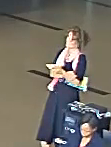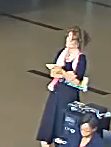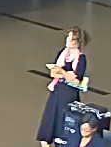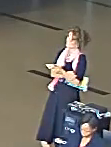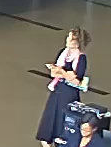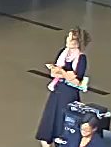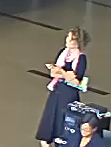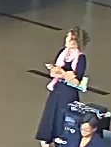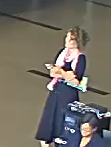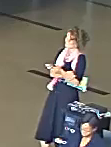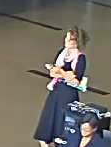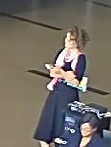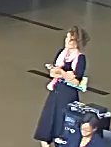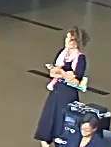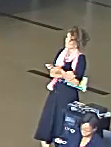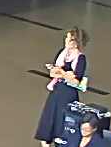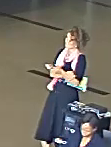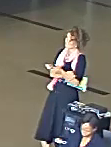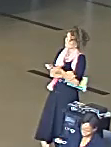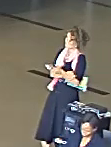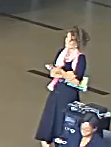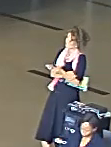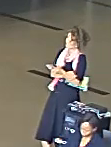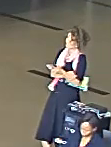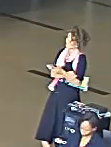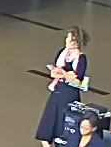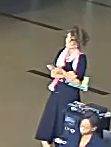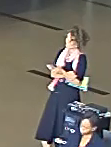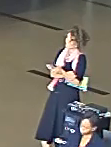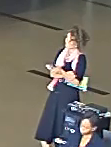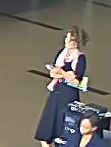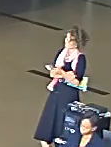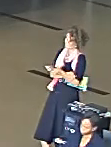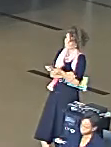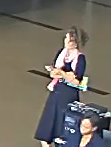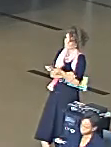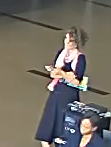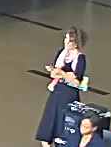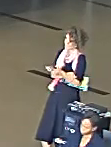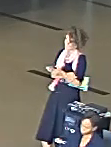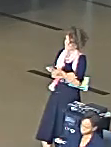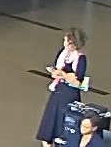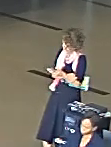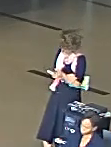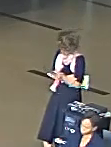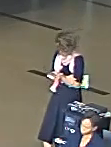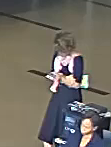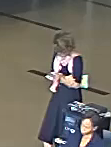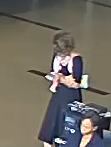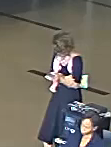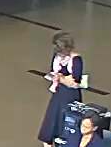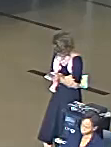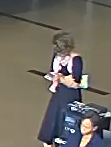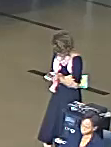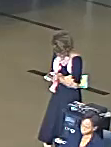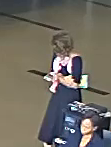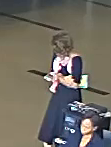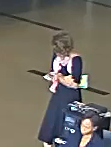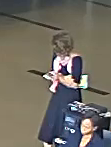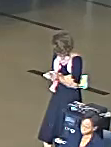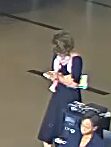Lua o homem pisou na Lua Olha que avanç de 63 anos então o que que acontece o